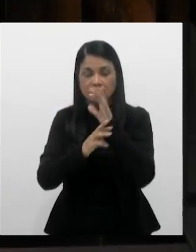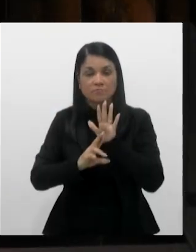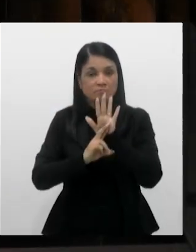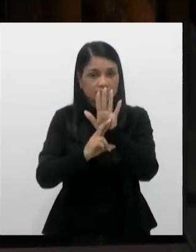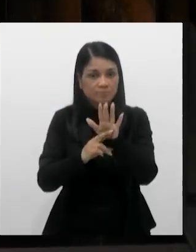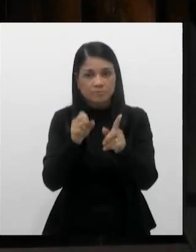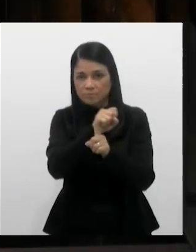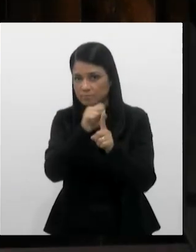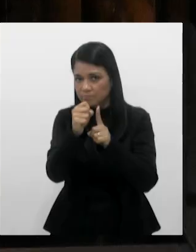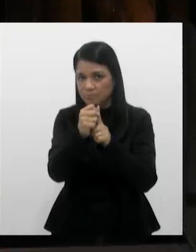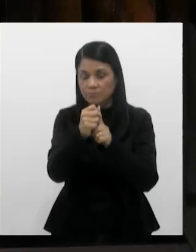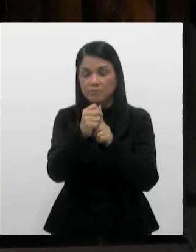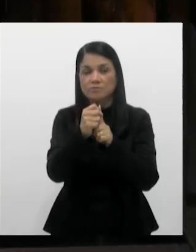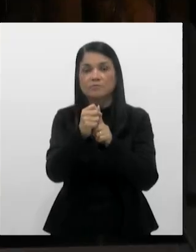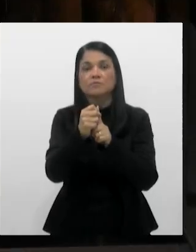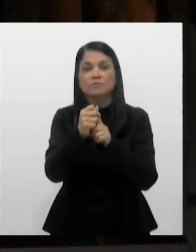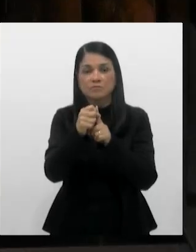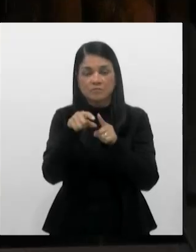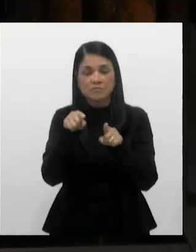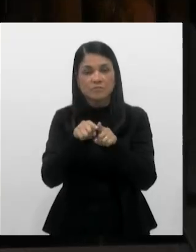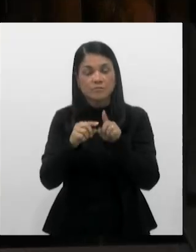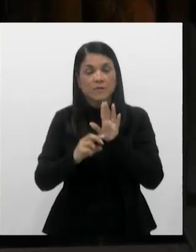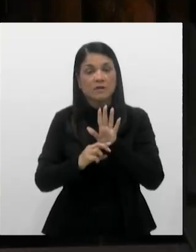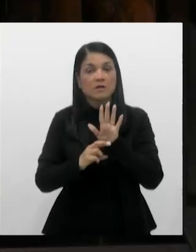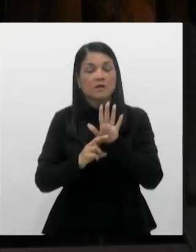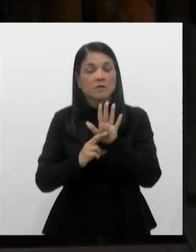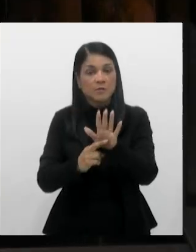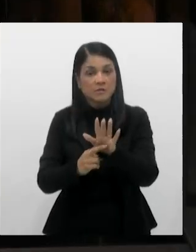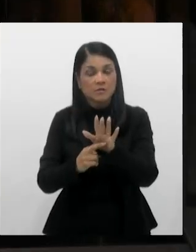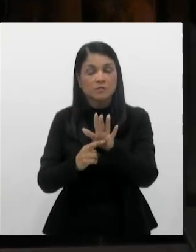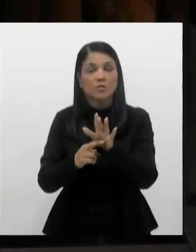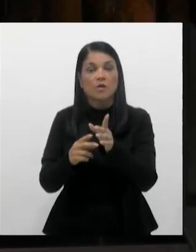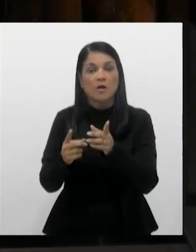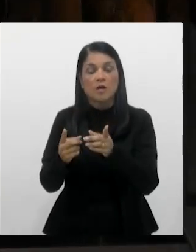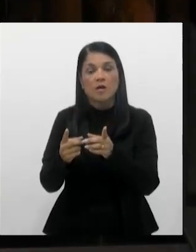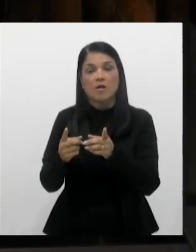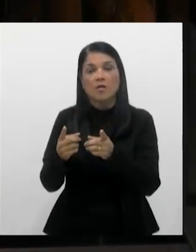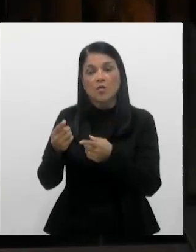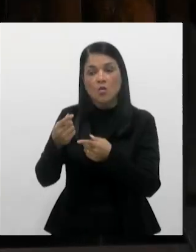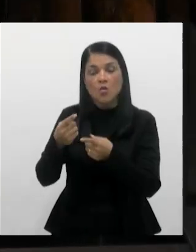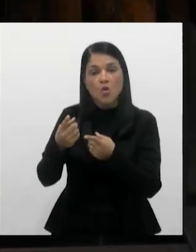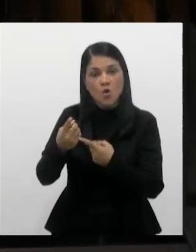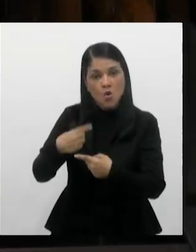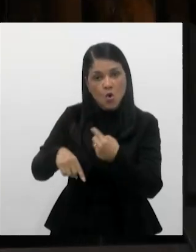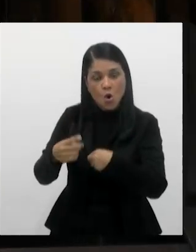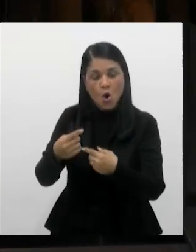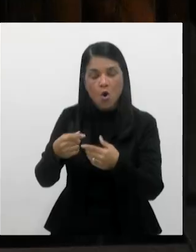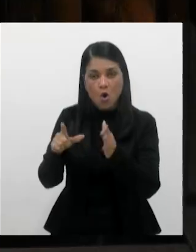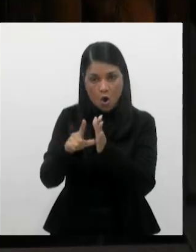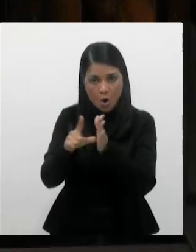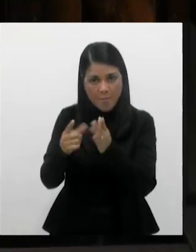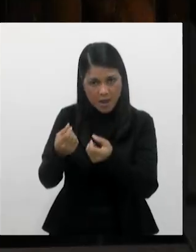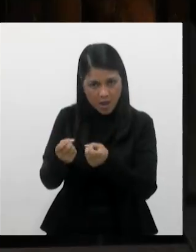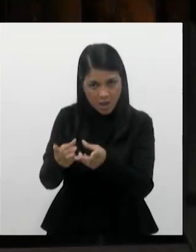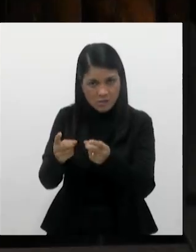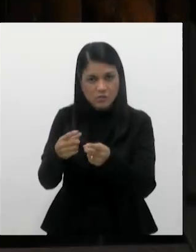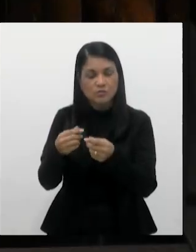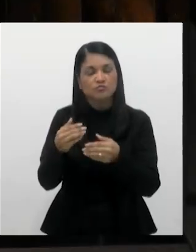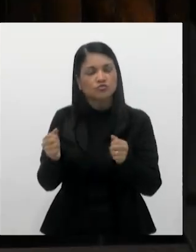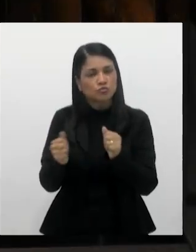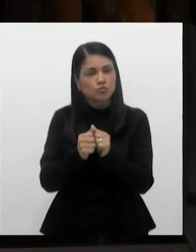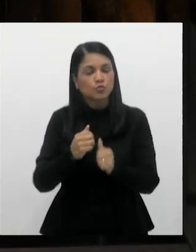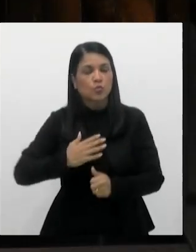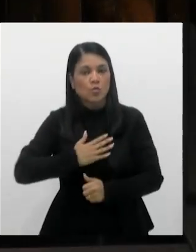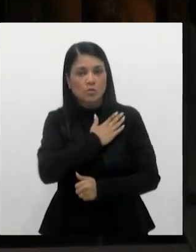representando a sociedade civil e o comércio de Cachoeiras de Macacu, tiveram no Coronel Menezes, levaram as demandas, as dificuldades e